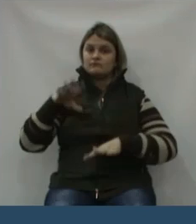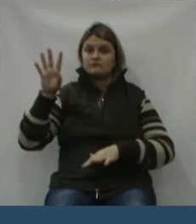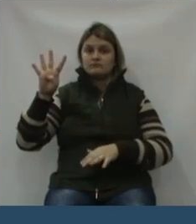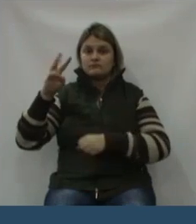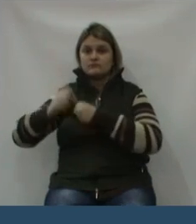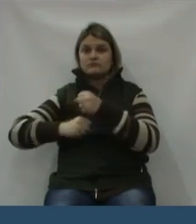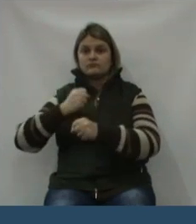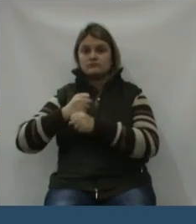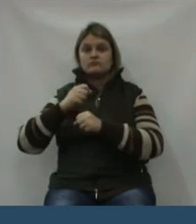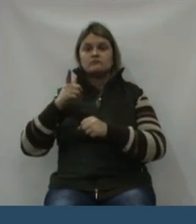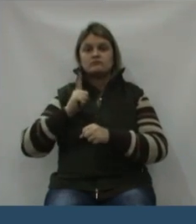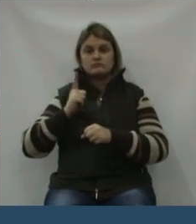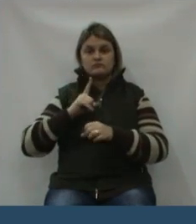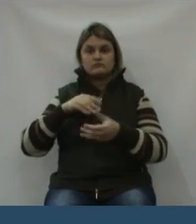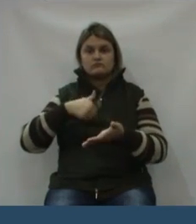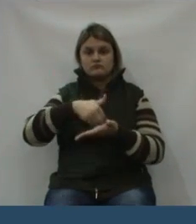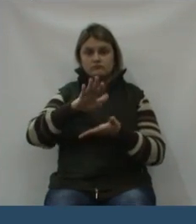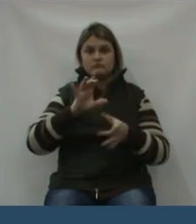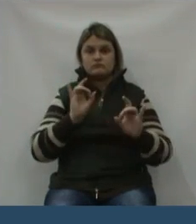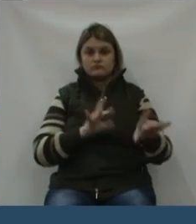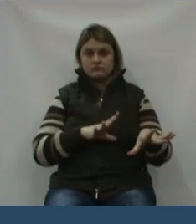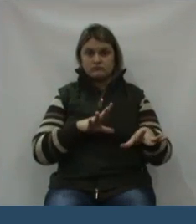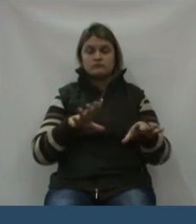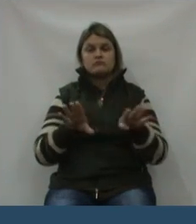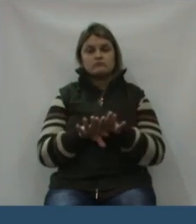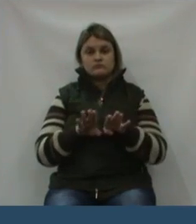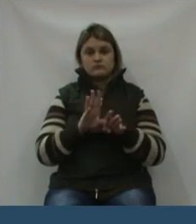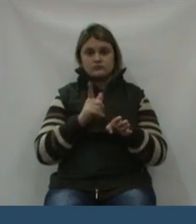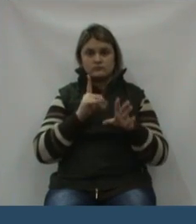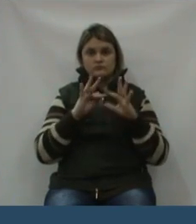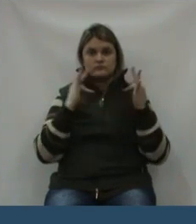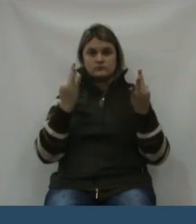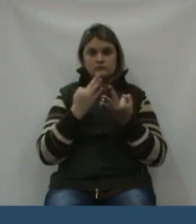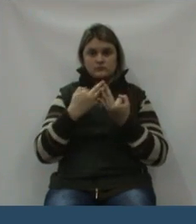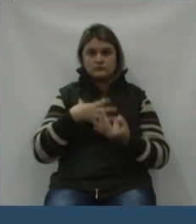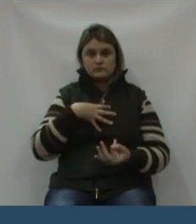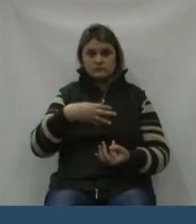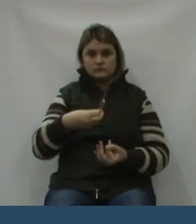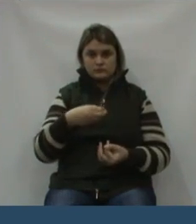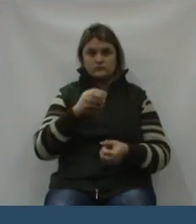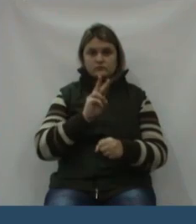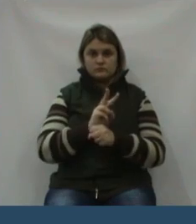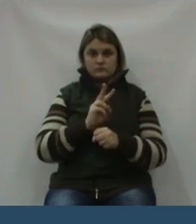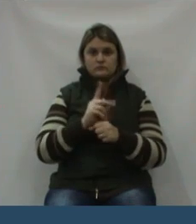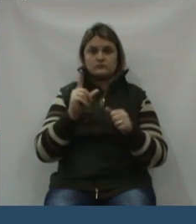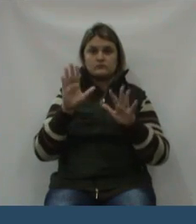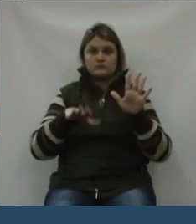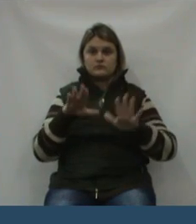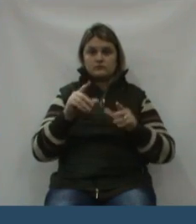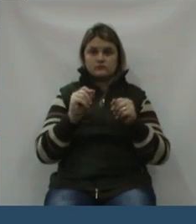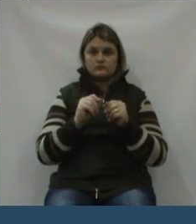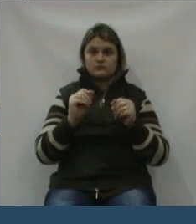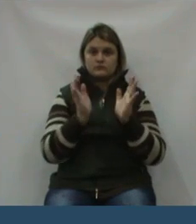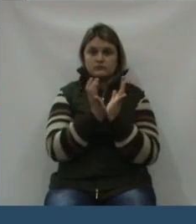anos, quantas exonerações tem, e essas pessoas também têm família, têm filhos para sustentar, fazem